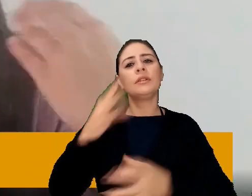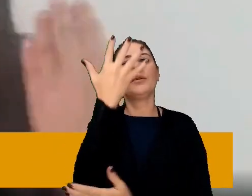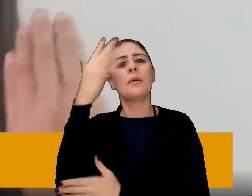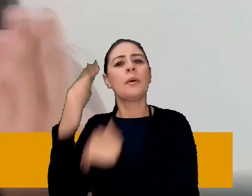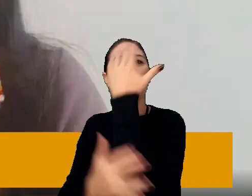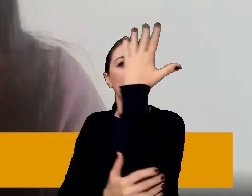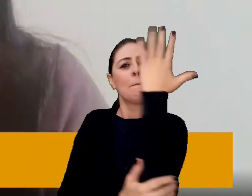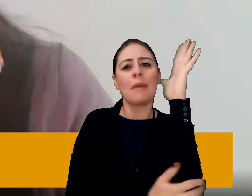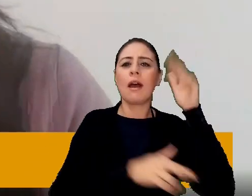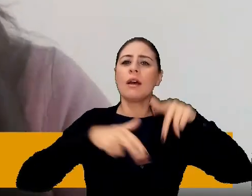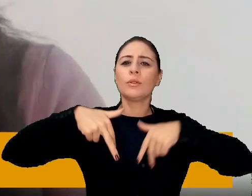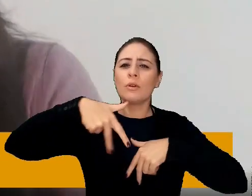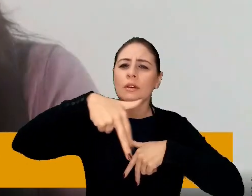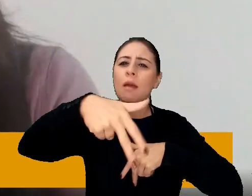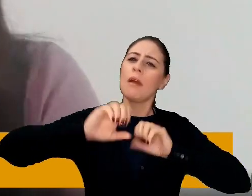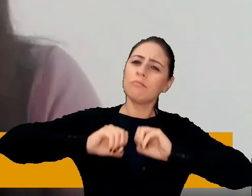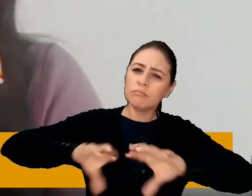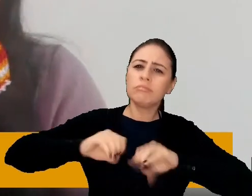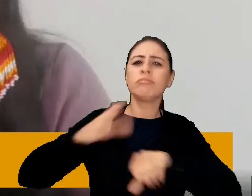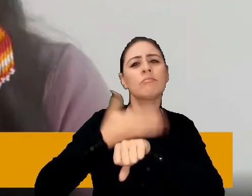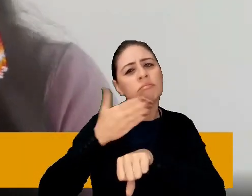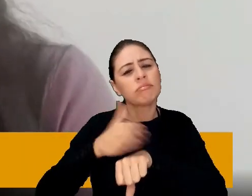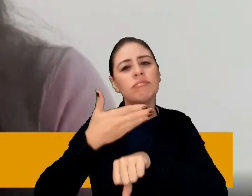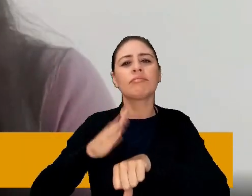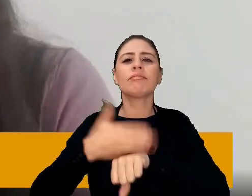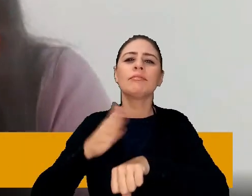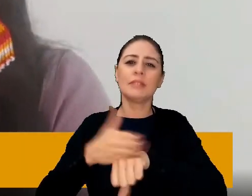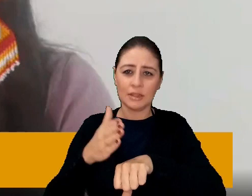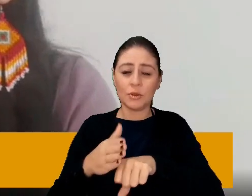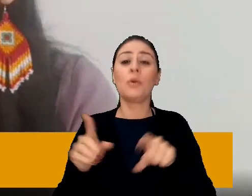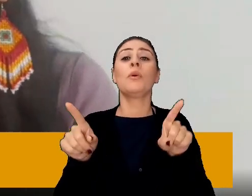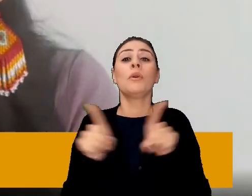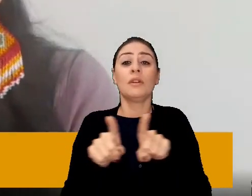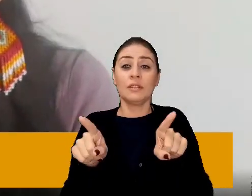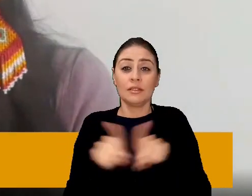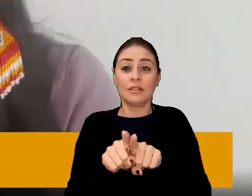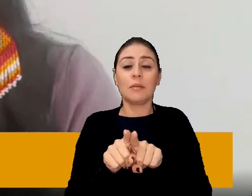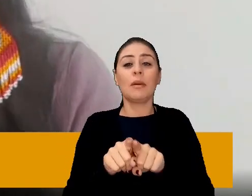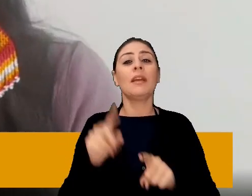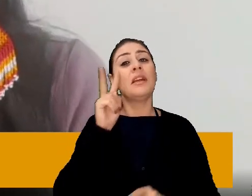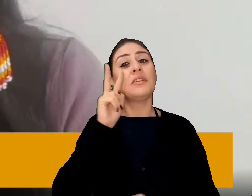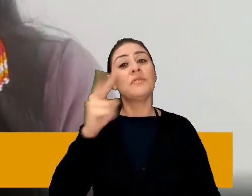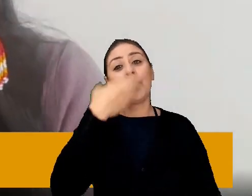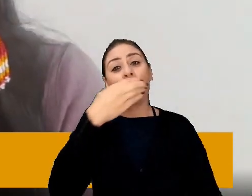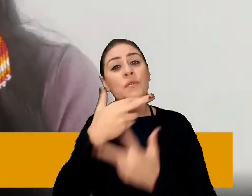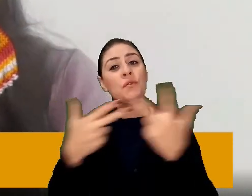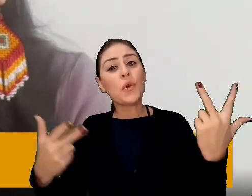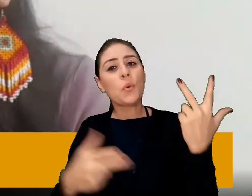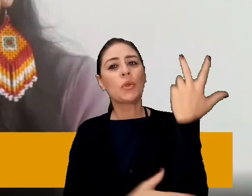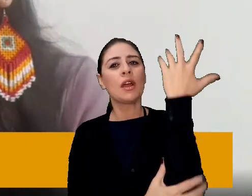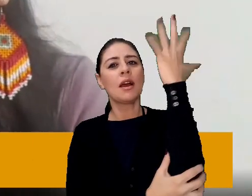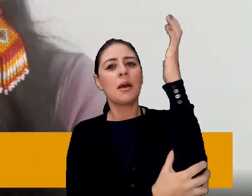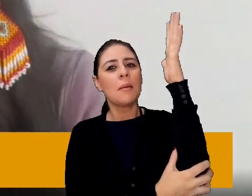ensinou eles a caminhar no meio da mata, ensinou, né, que nem o Krená fala, assim, muitos deles, eles viam o caju no pé e